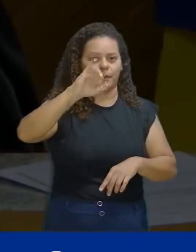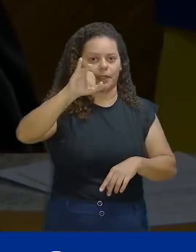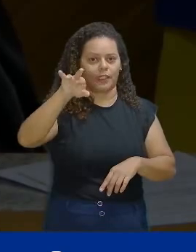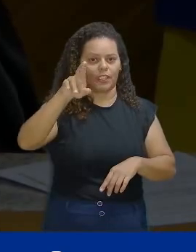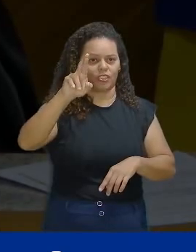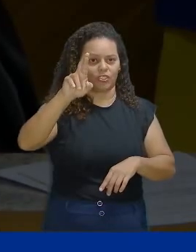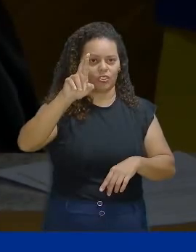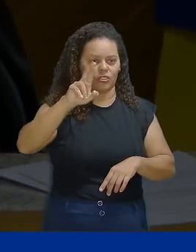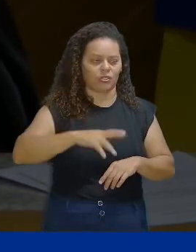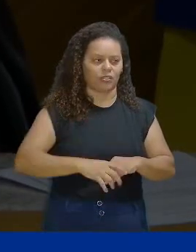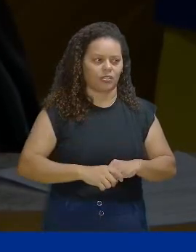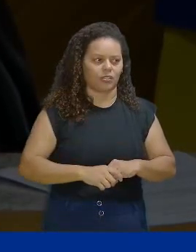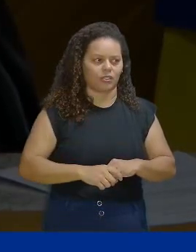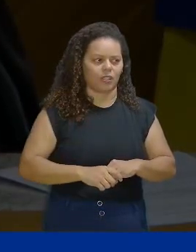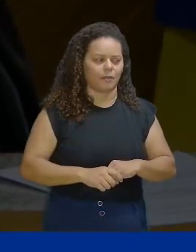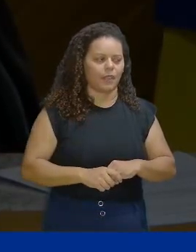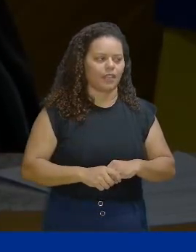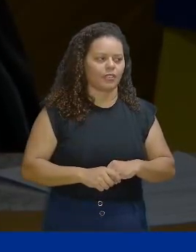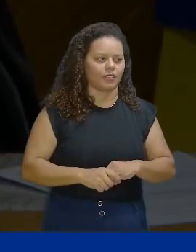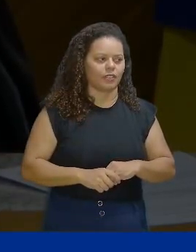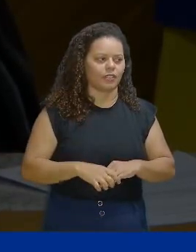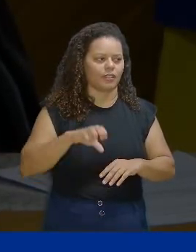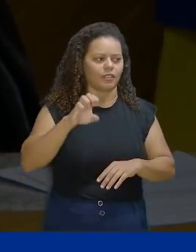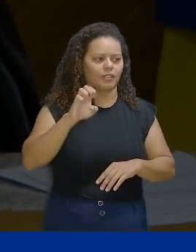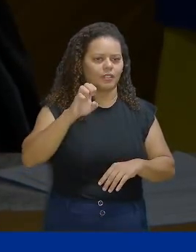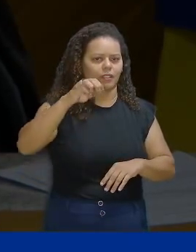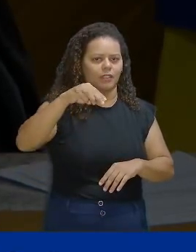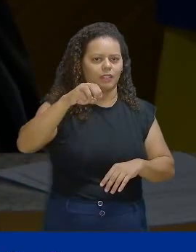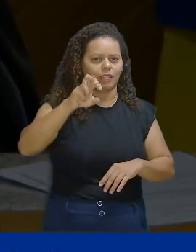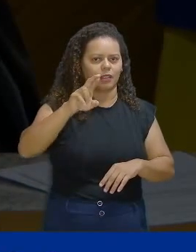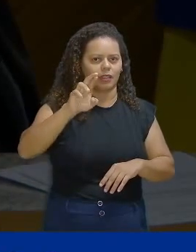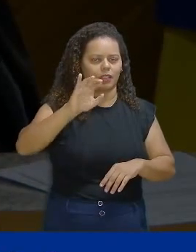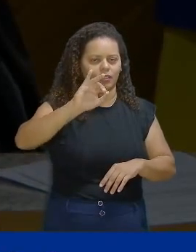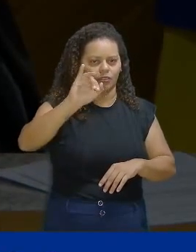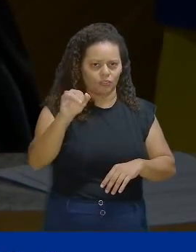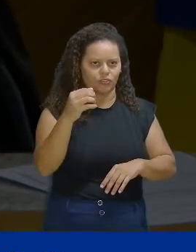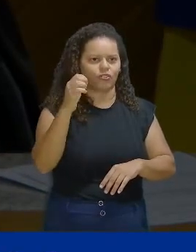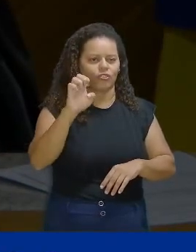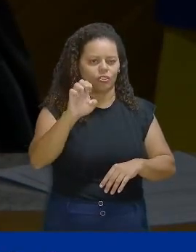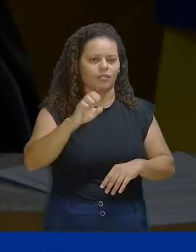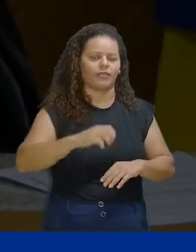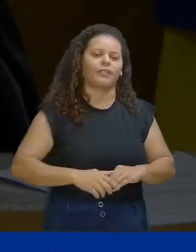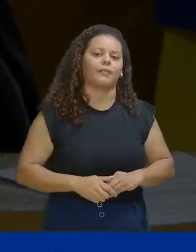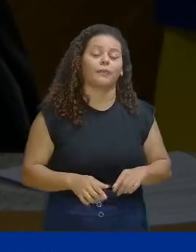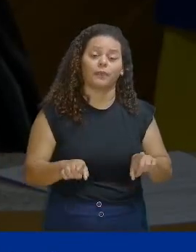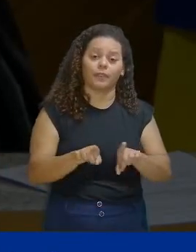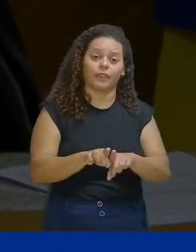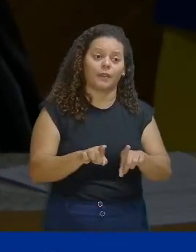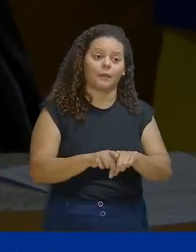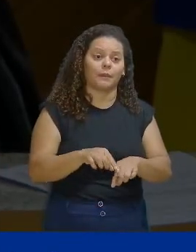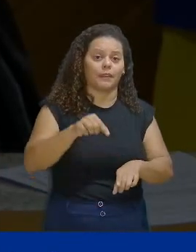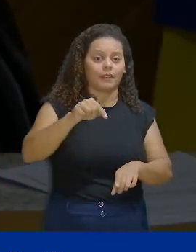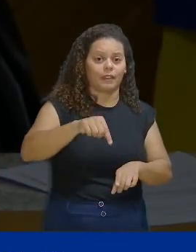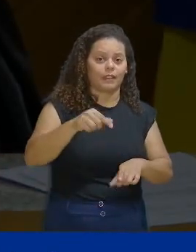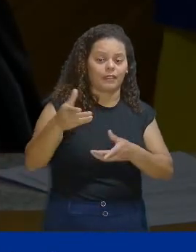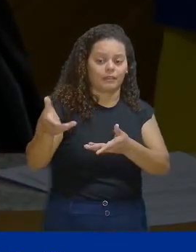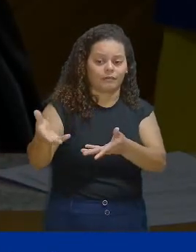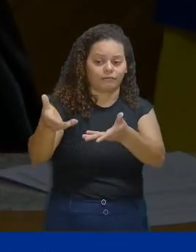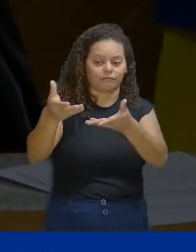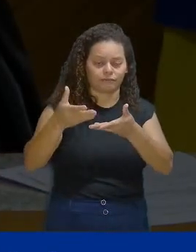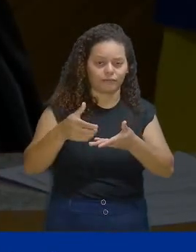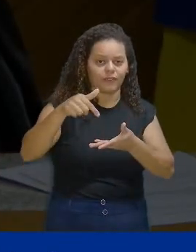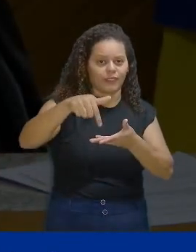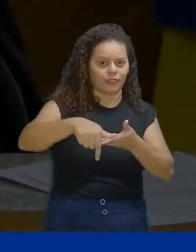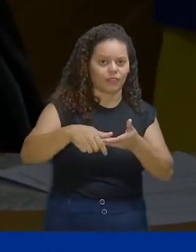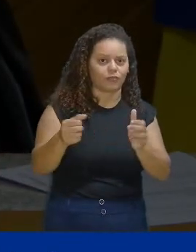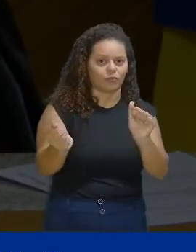mais respeitada do país. Estamos recebendo também no nosso plenário